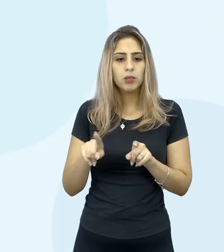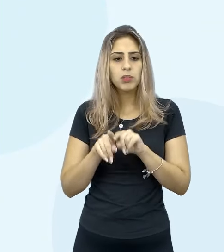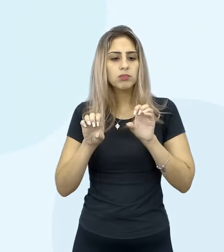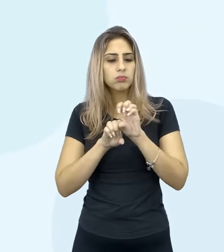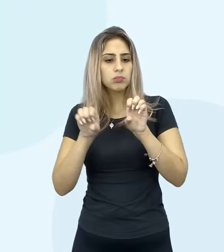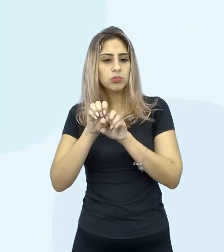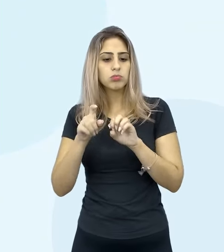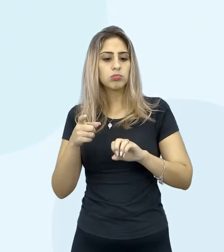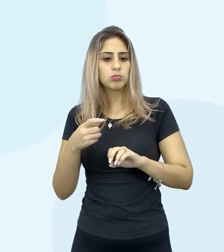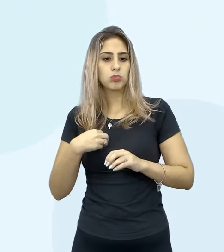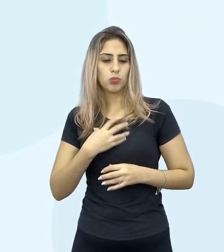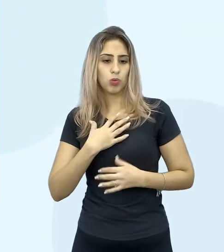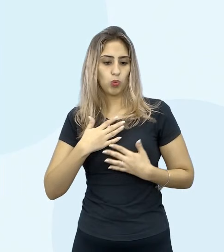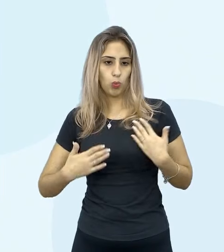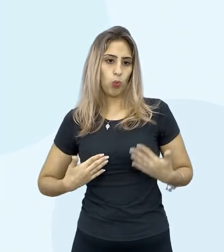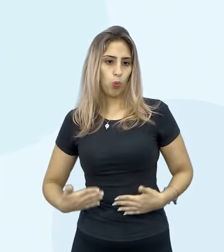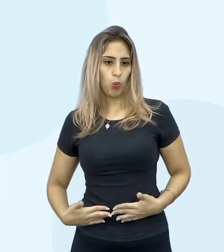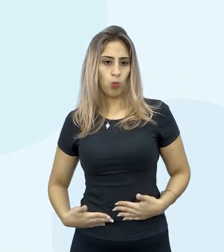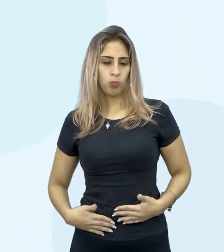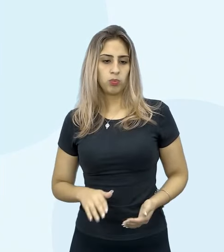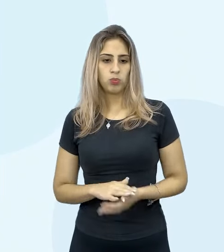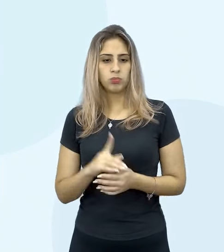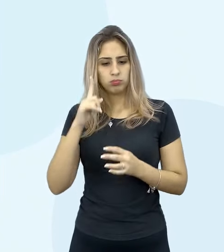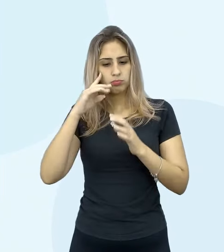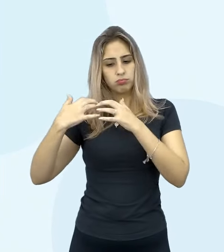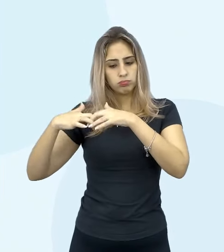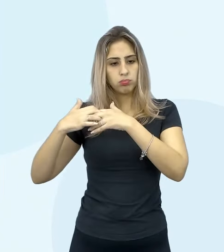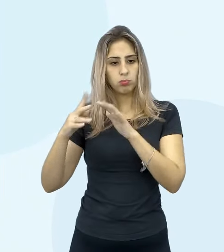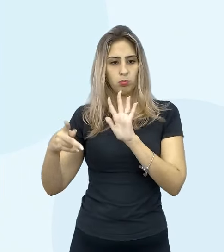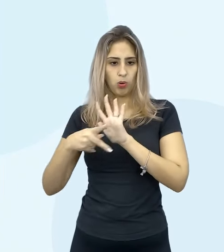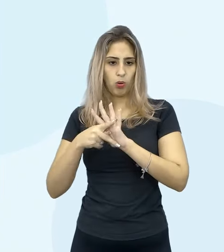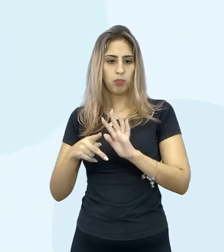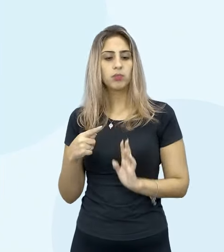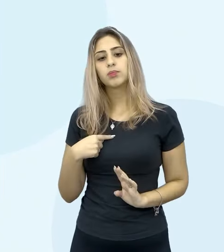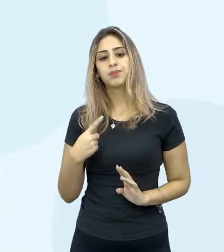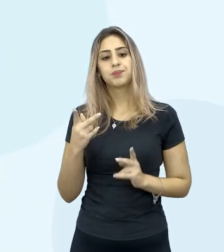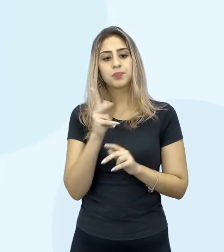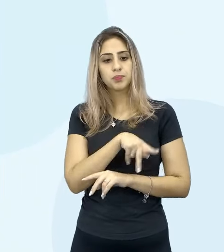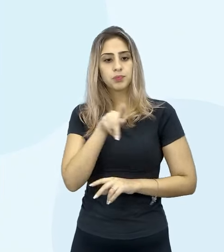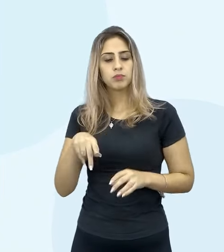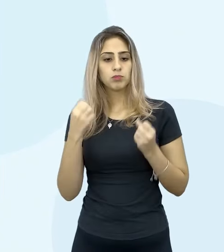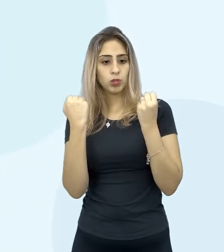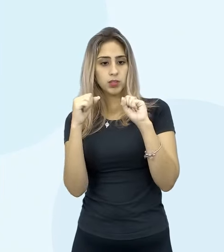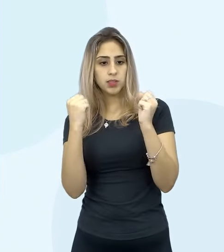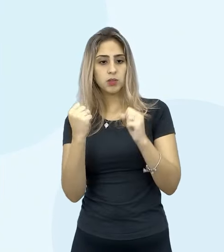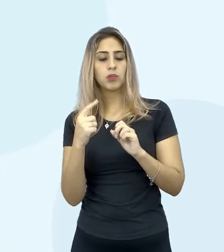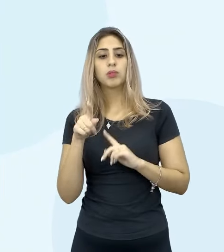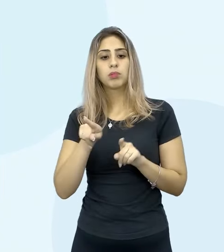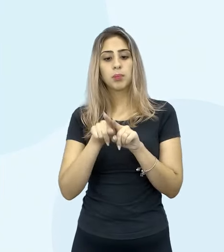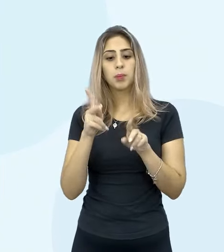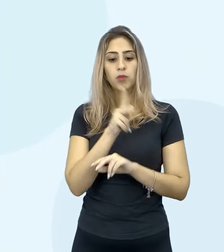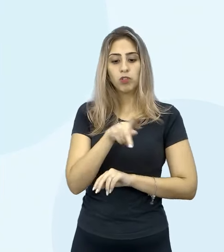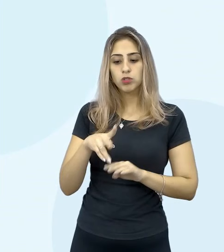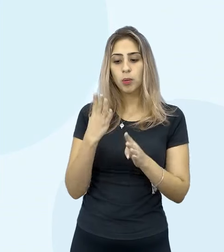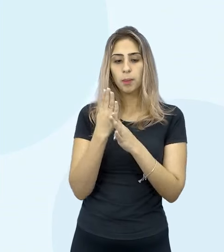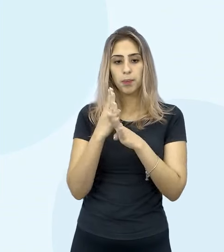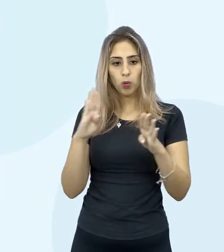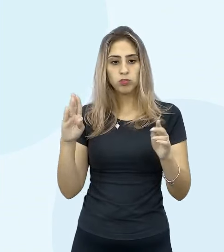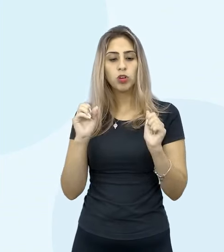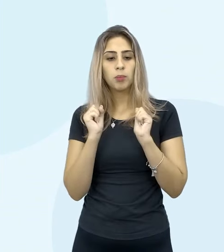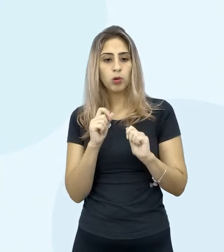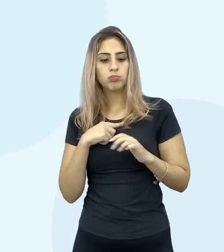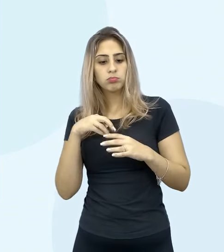do sistema nervoso. Que aqui, o professor de Educação Física e Biologia podem promover uma organização